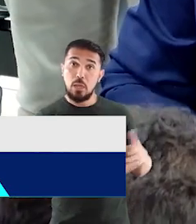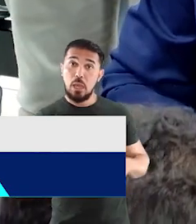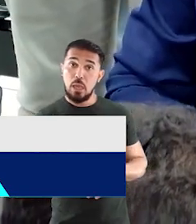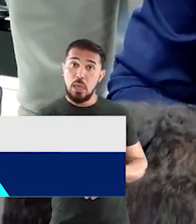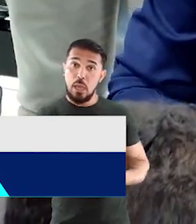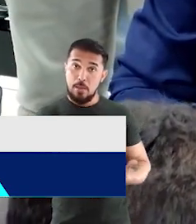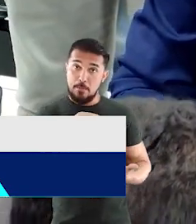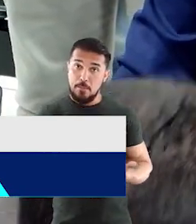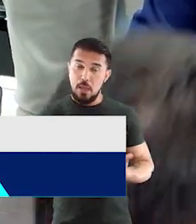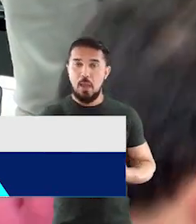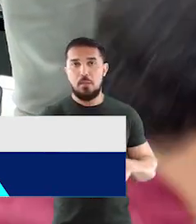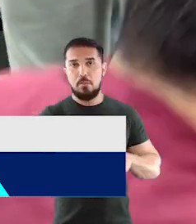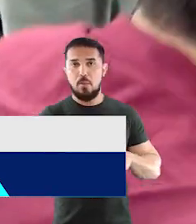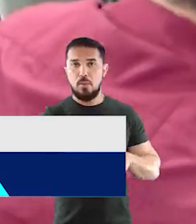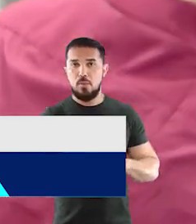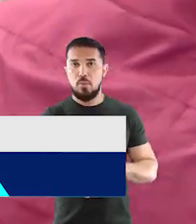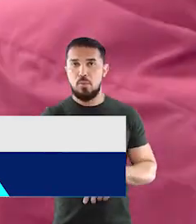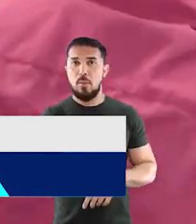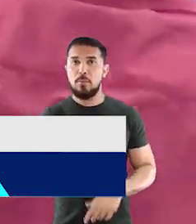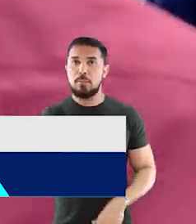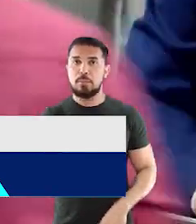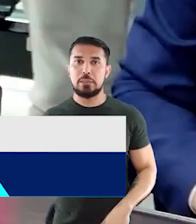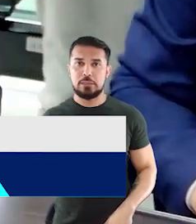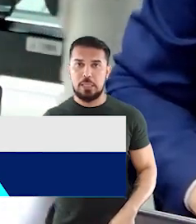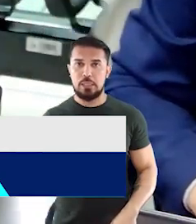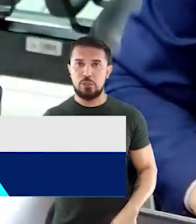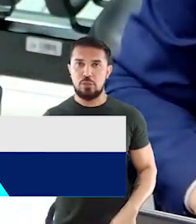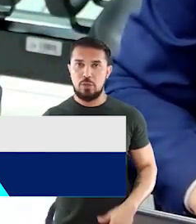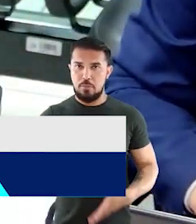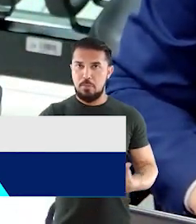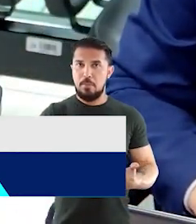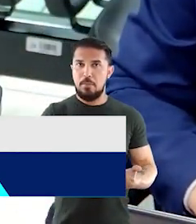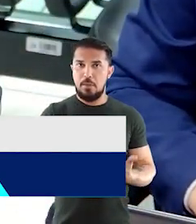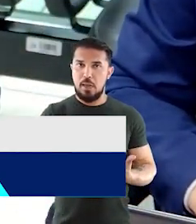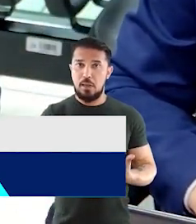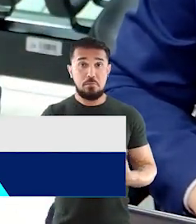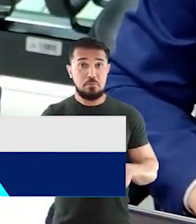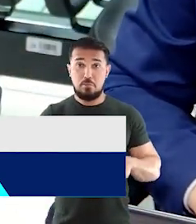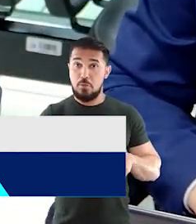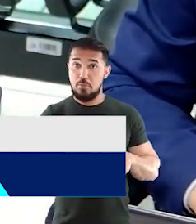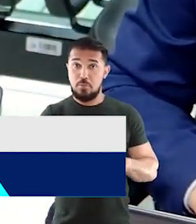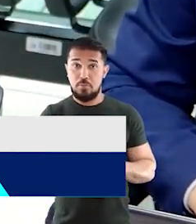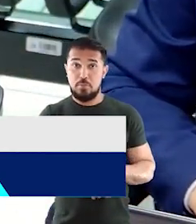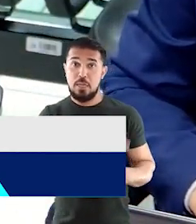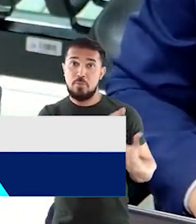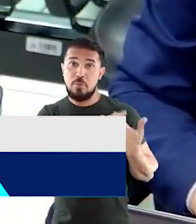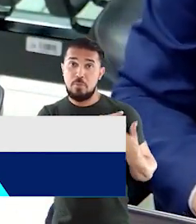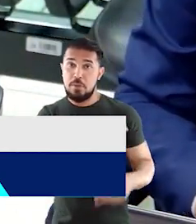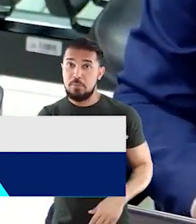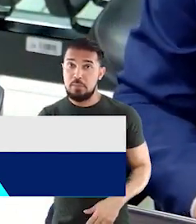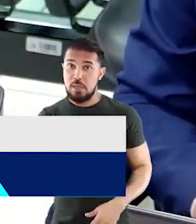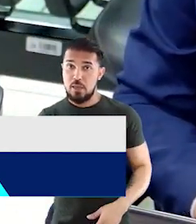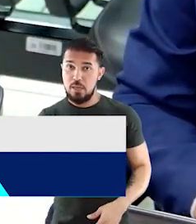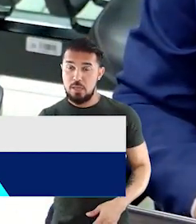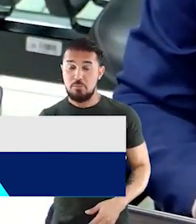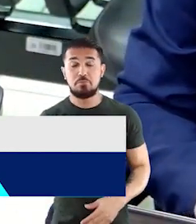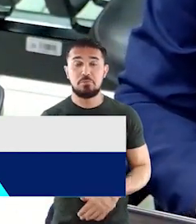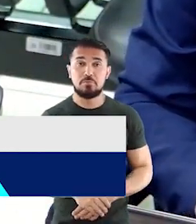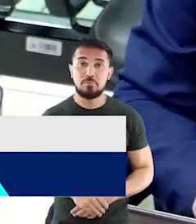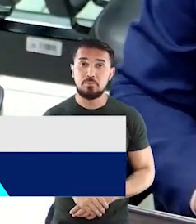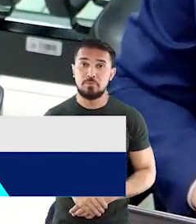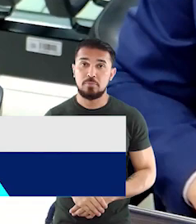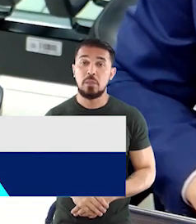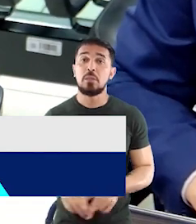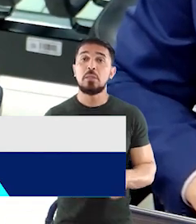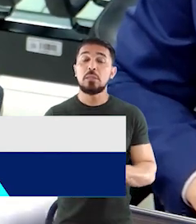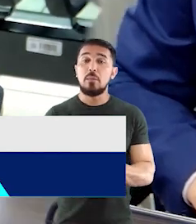do bolso do presidente da associação. Grande parte delas. E aí a gente tem um processo também das escolas